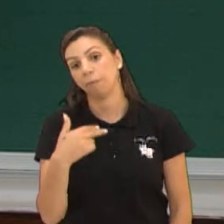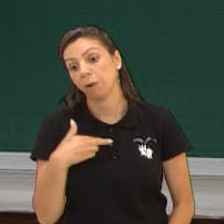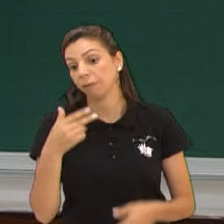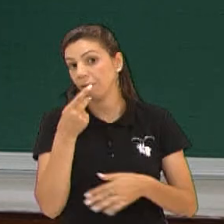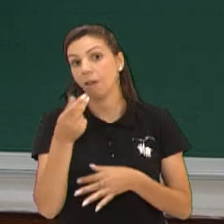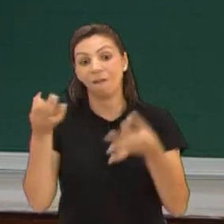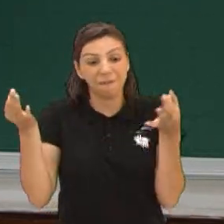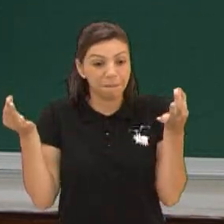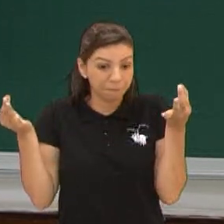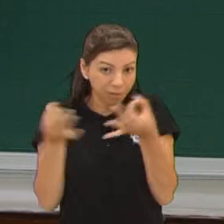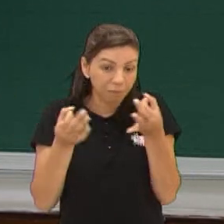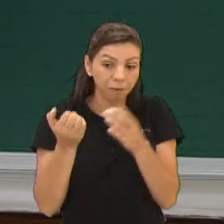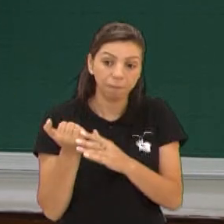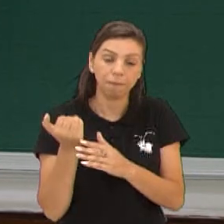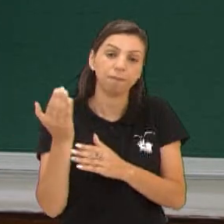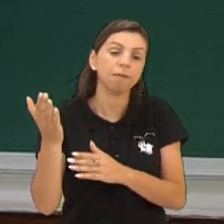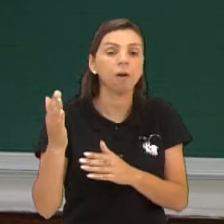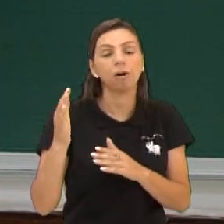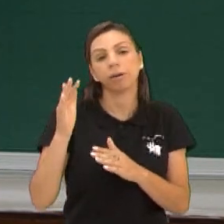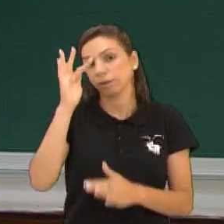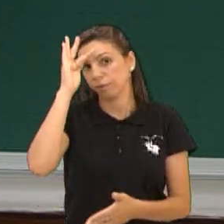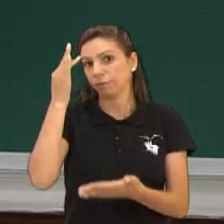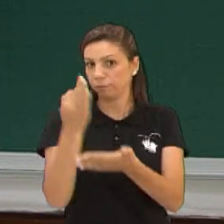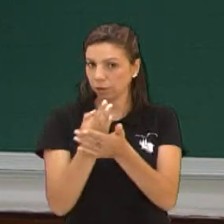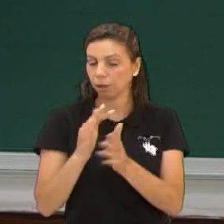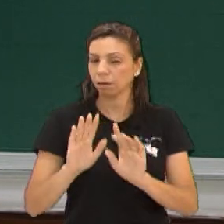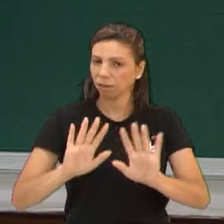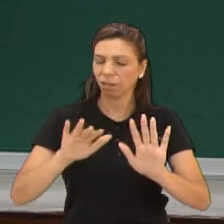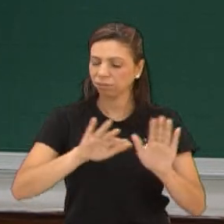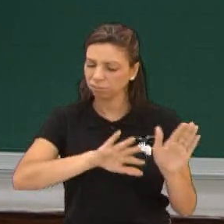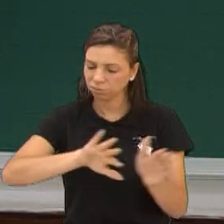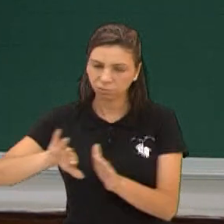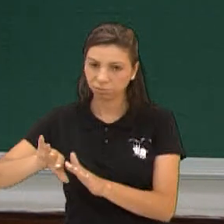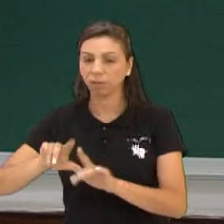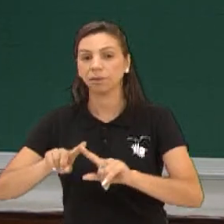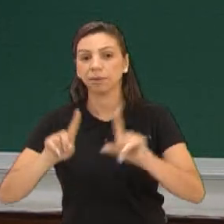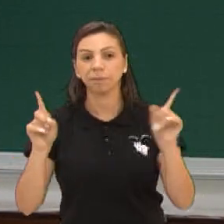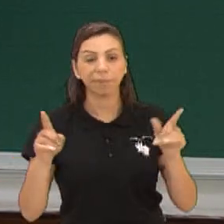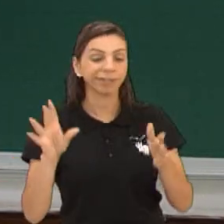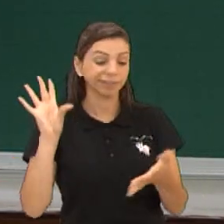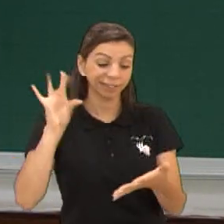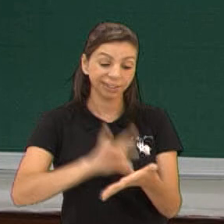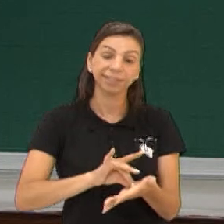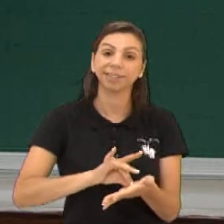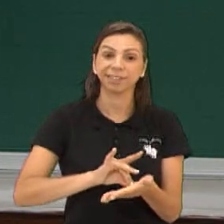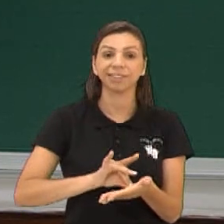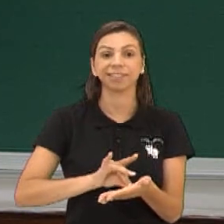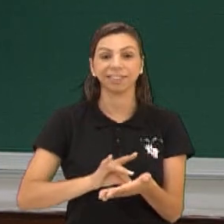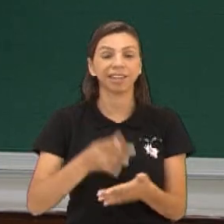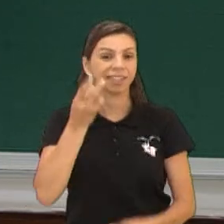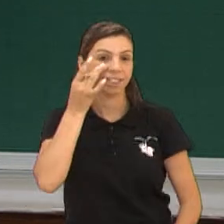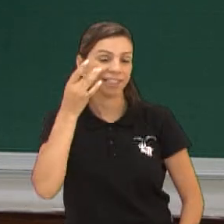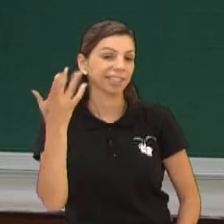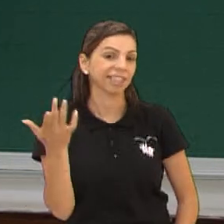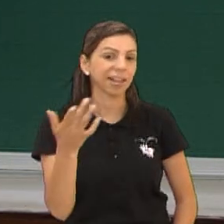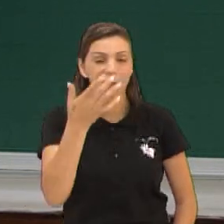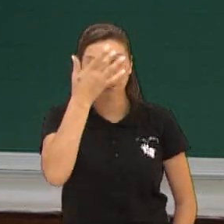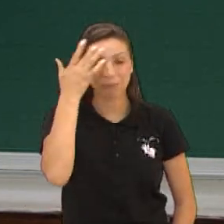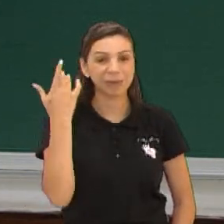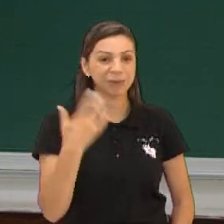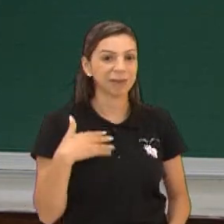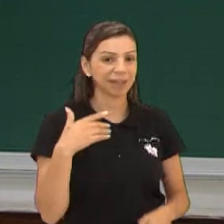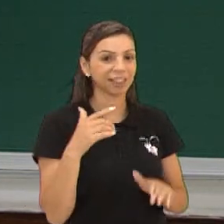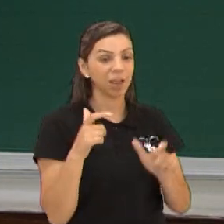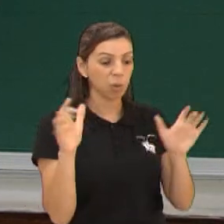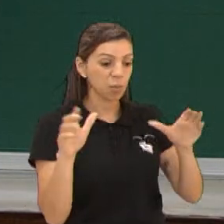isso fora do ambiente de fé início aí é outra coisa mas na realidade né foi quem estava lá